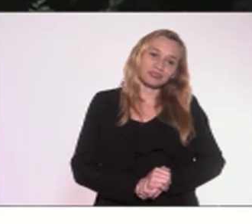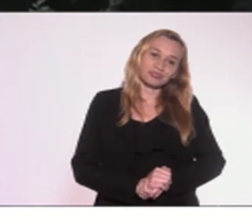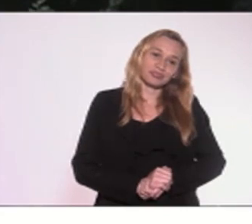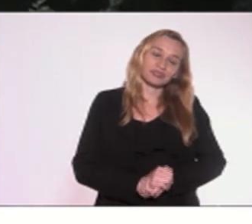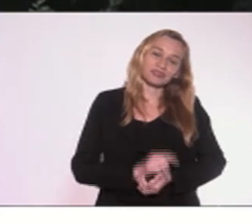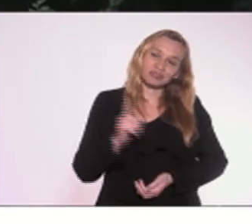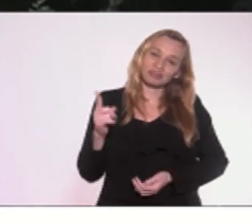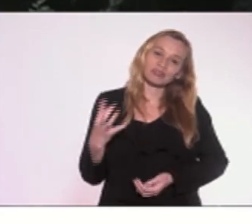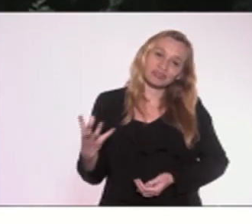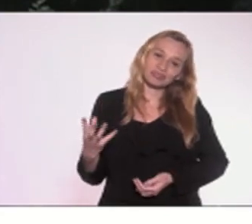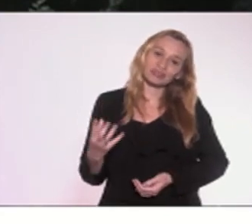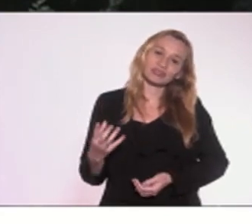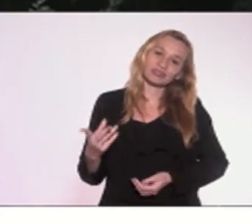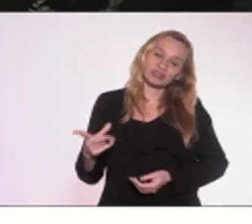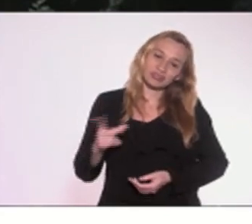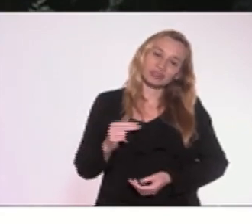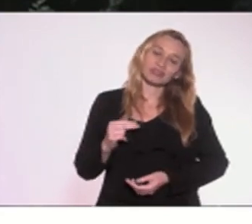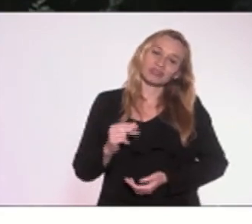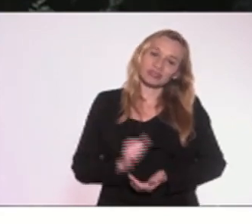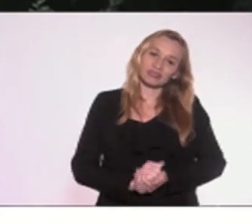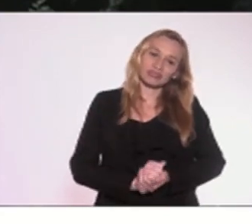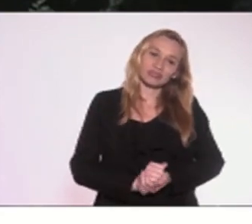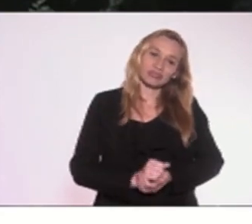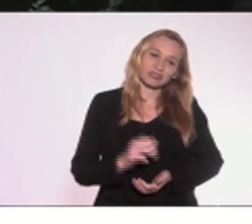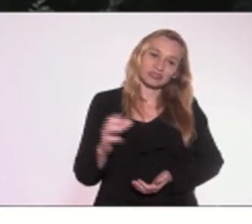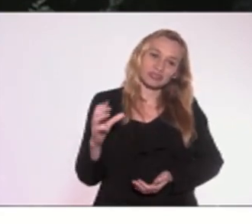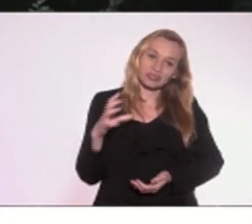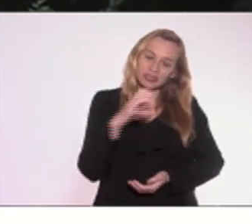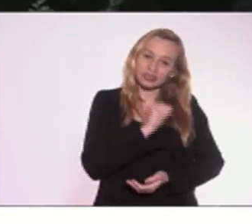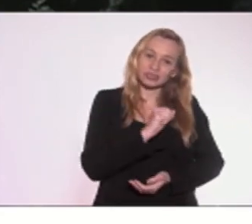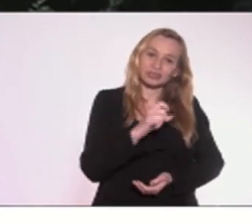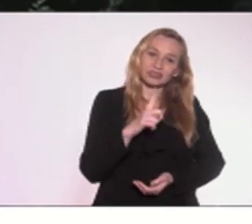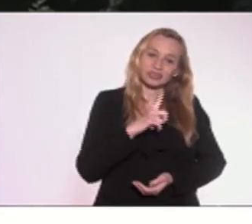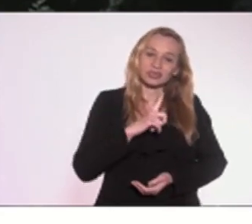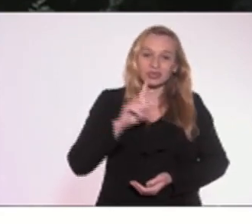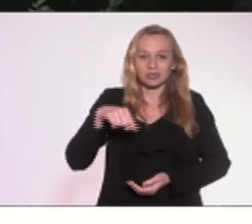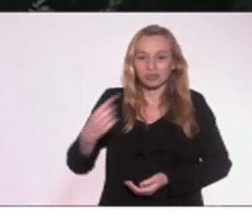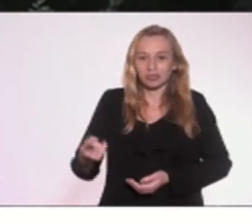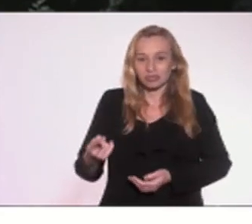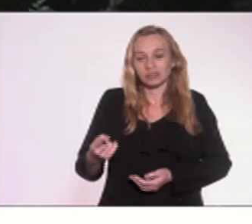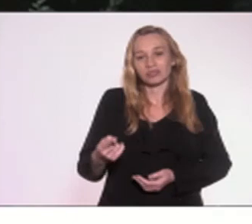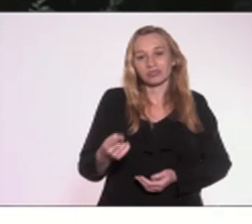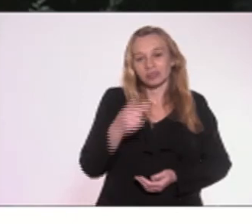Você merece. Logo, logo nós teremos outros agraciados aqui.